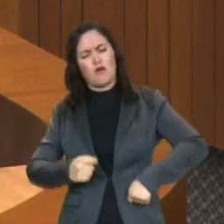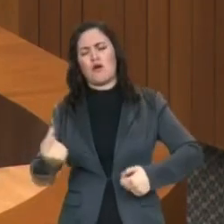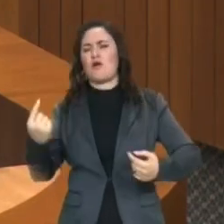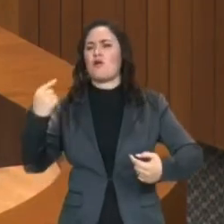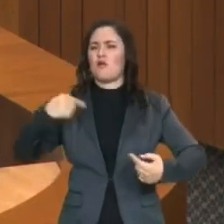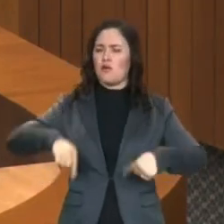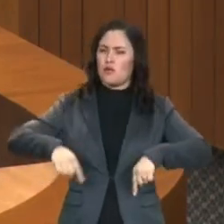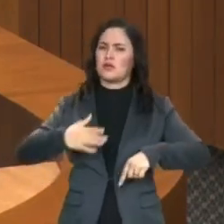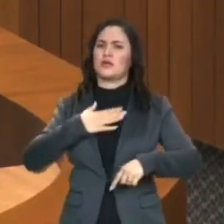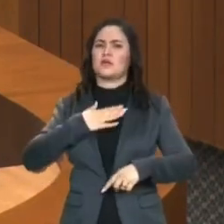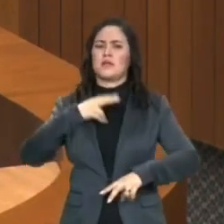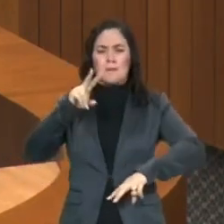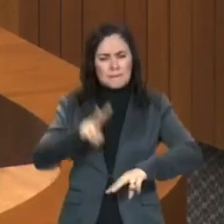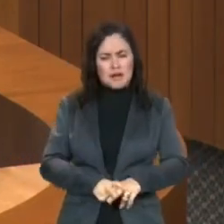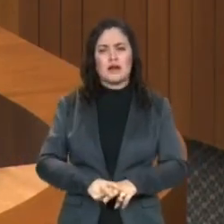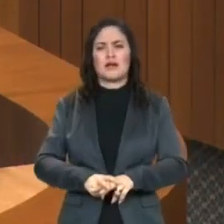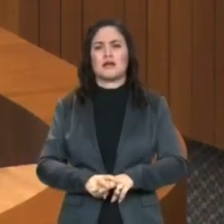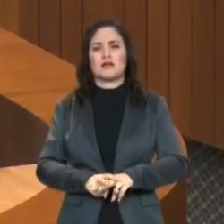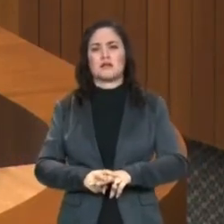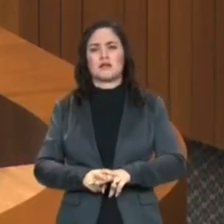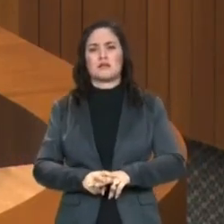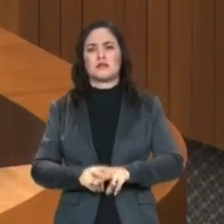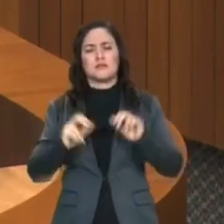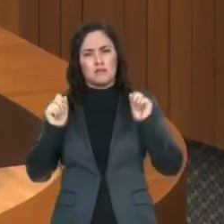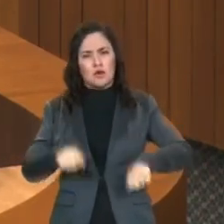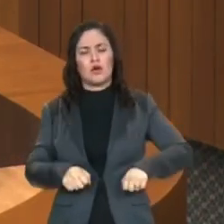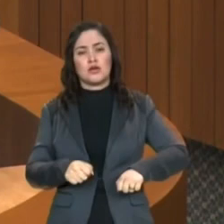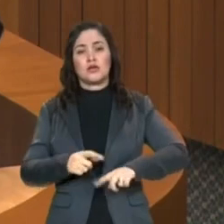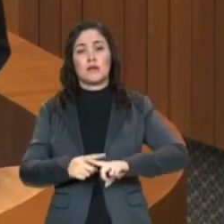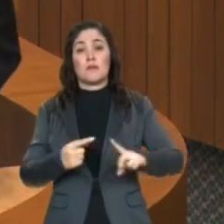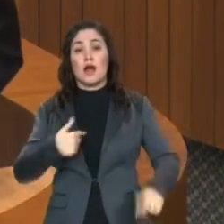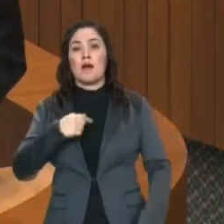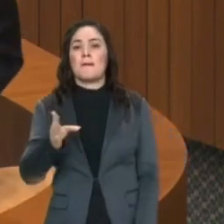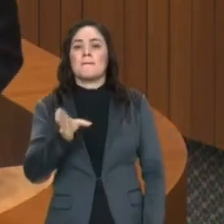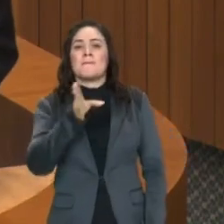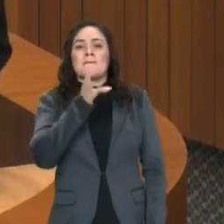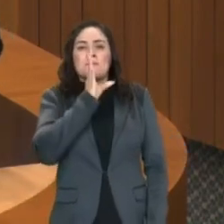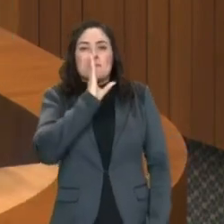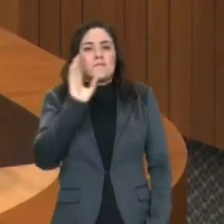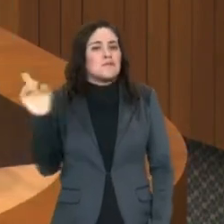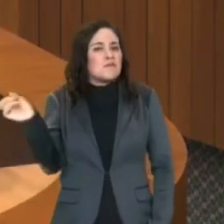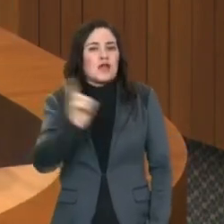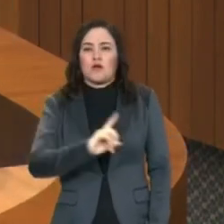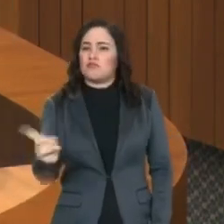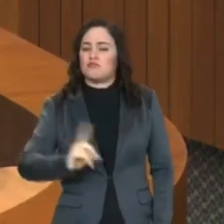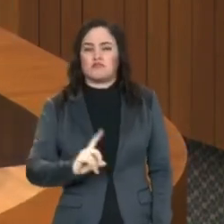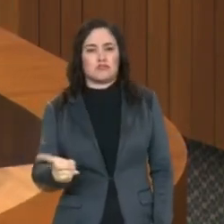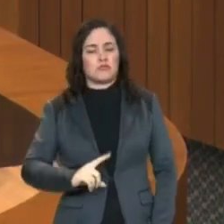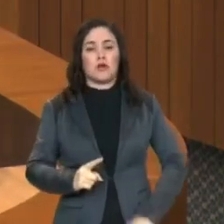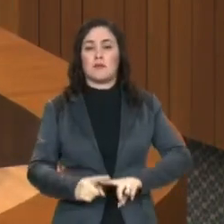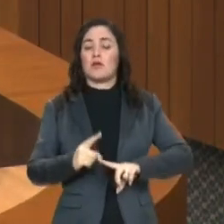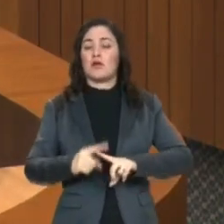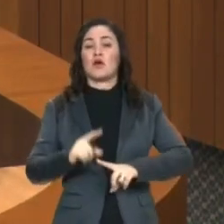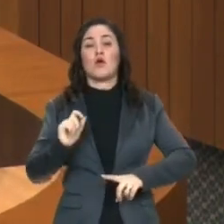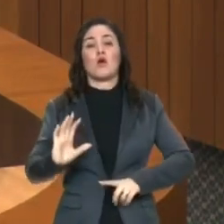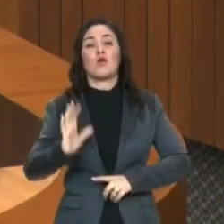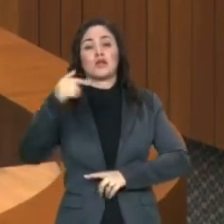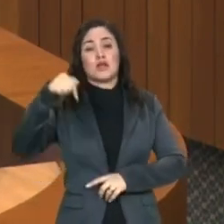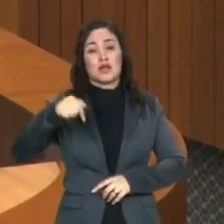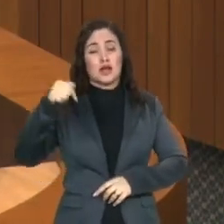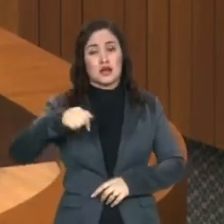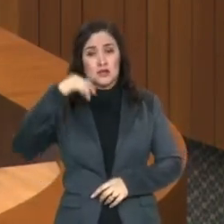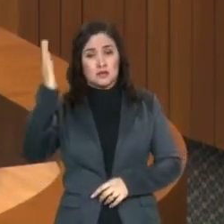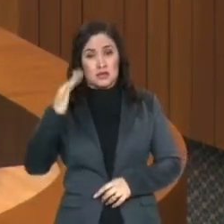Prende. Mas não baixa a minha cabeça. Porque é isso que está acontecendo aqui no Brasil. É o momento de maior